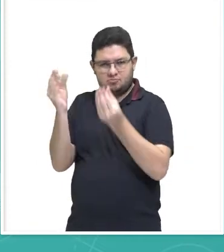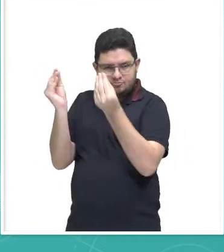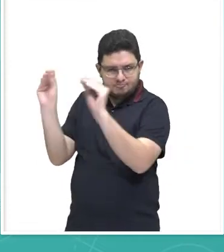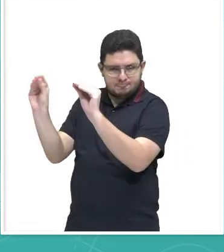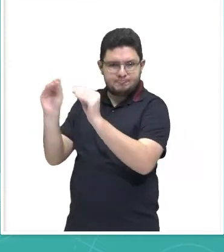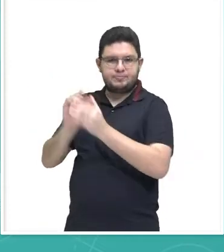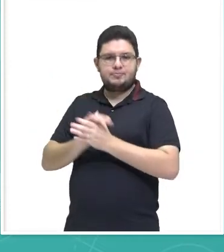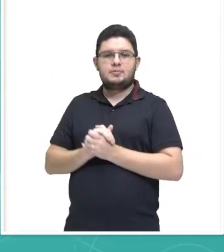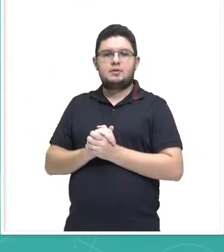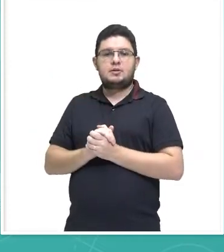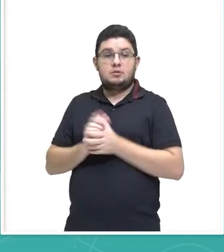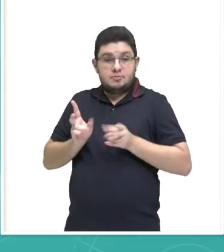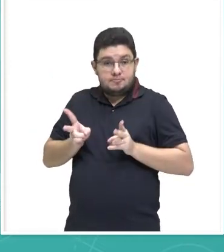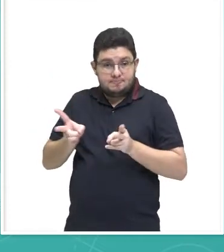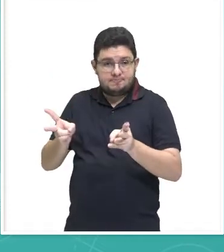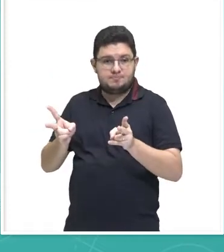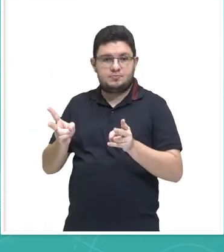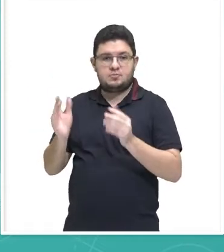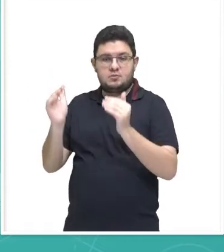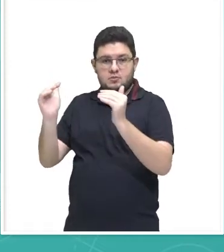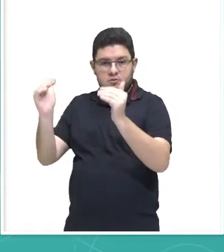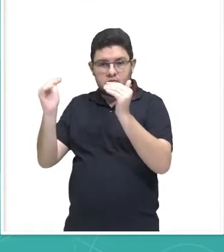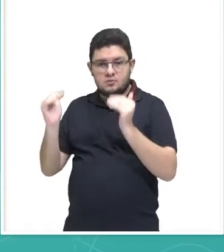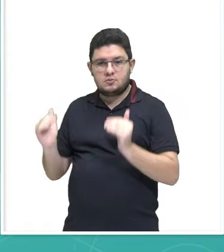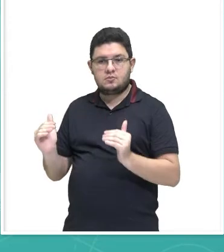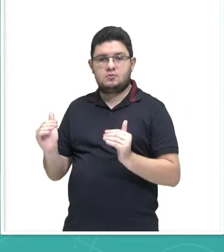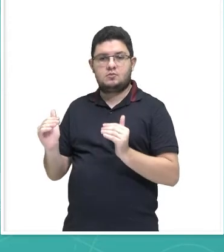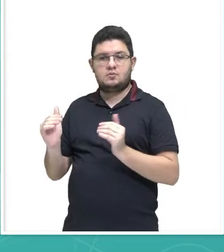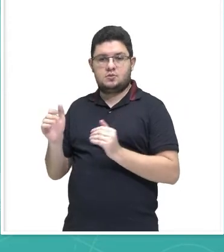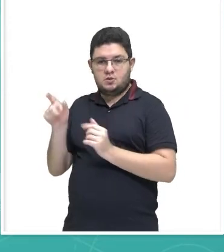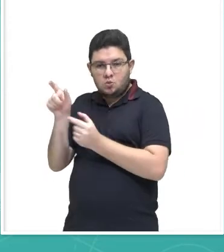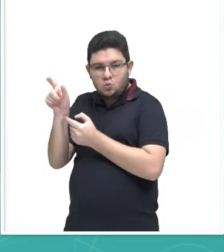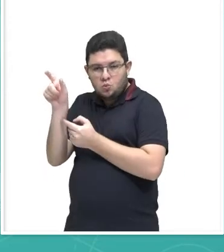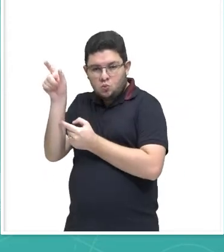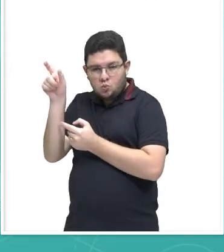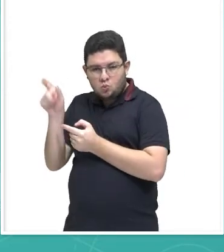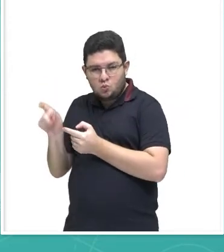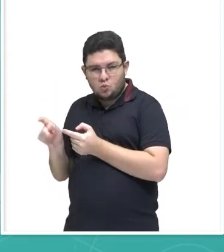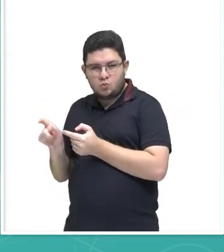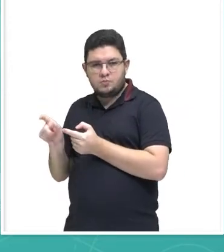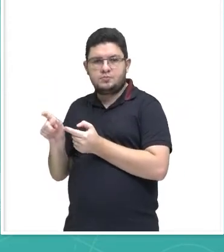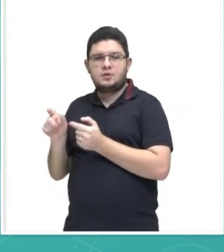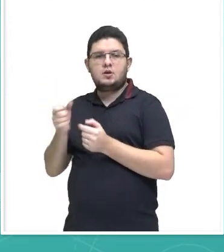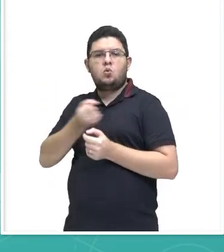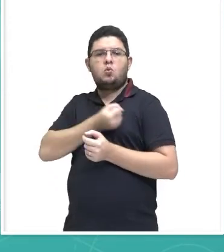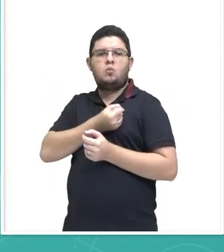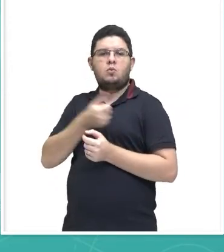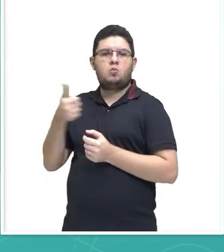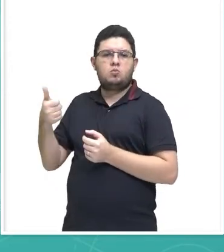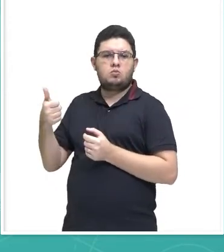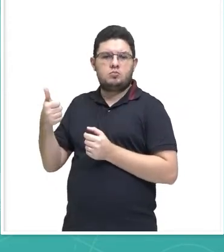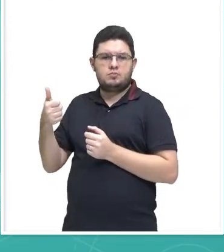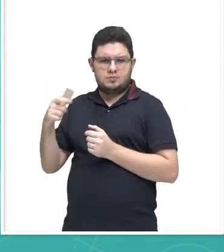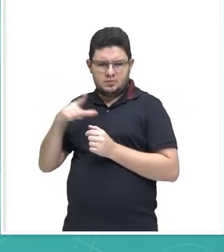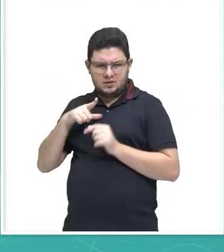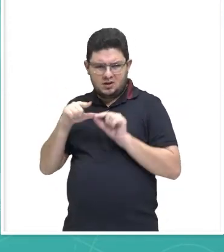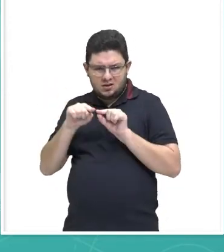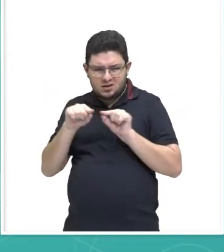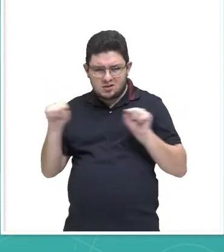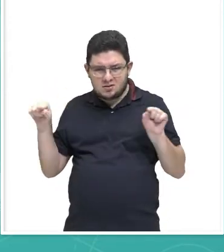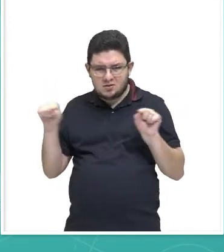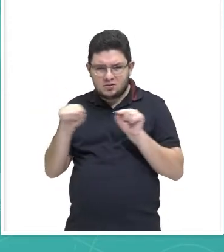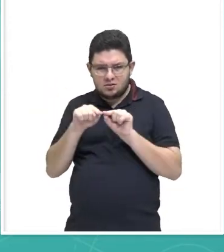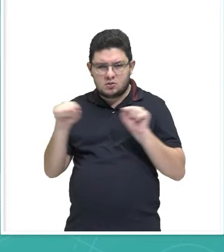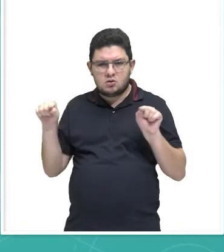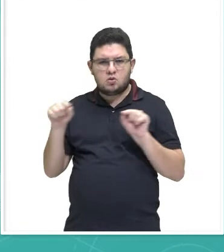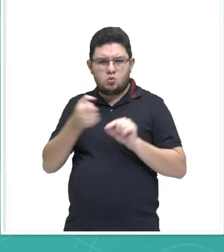Prosseguindo, vamos mais aqui embaixo. Nós temos o número 1 para pôr ainda. Tem número 1 aqui, ó? Não tem.